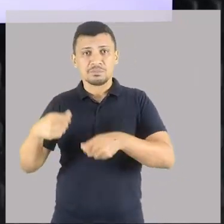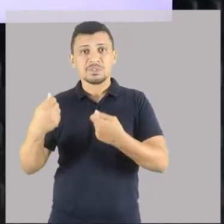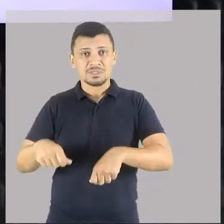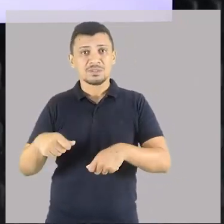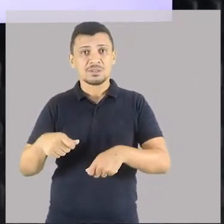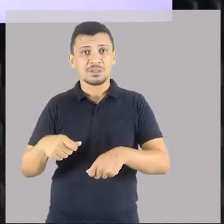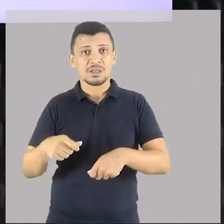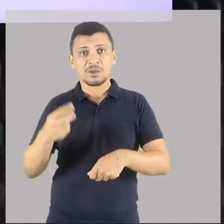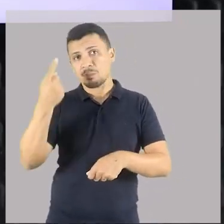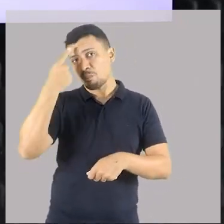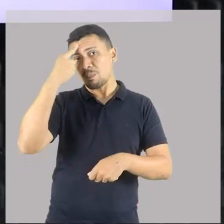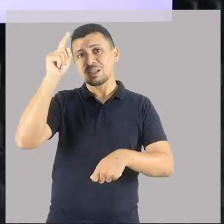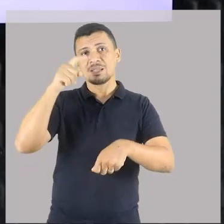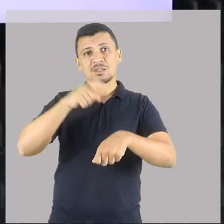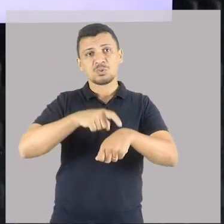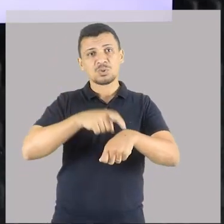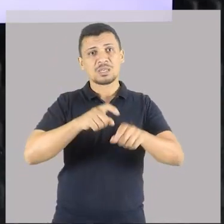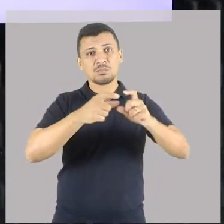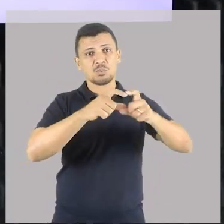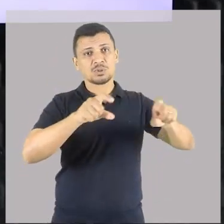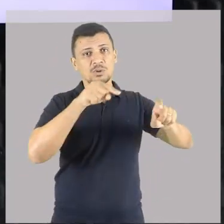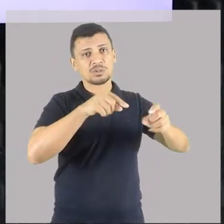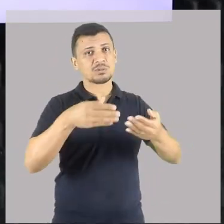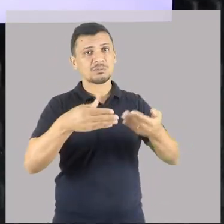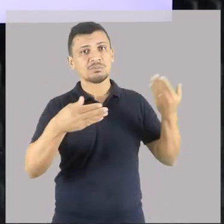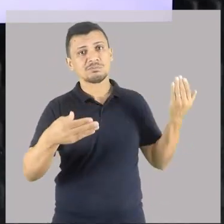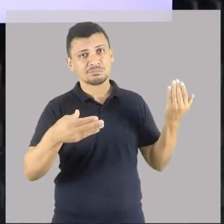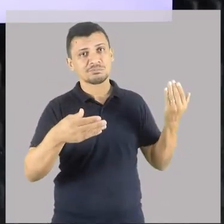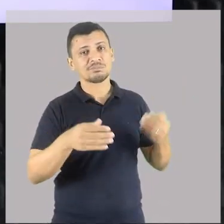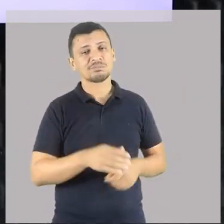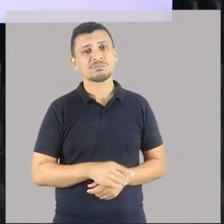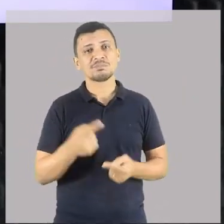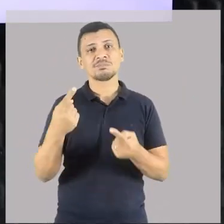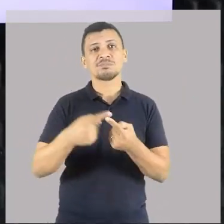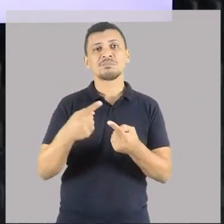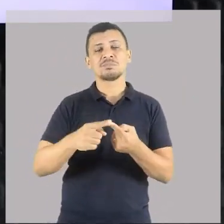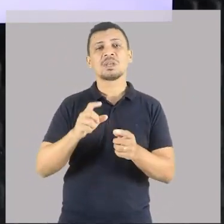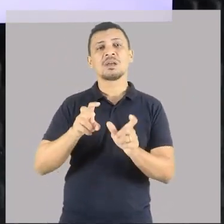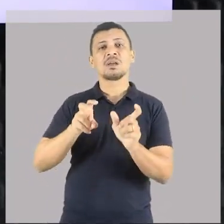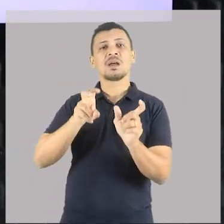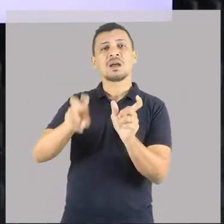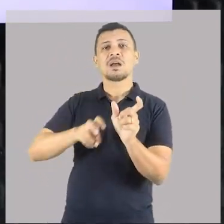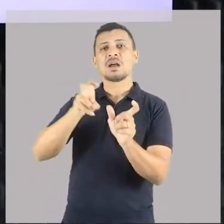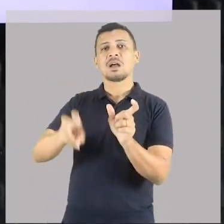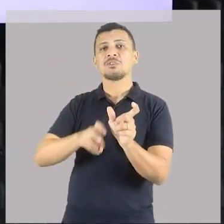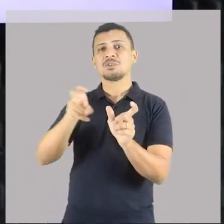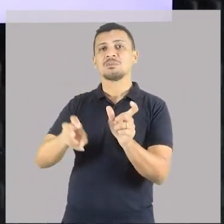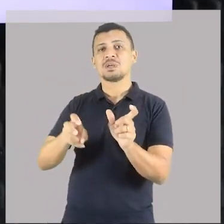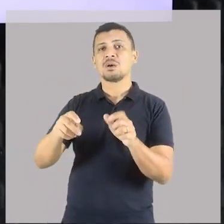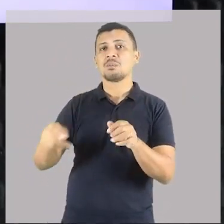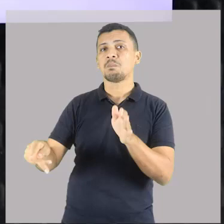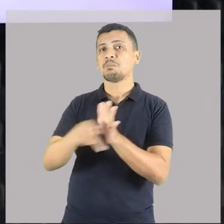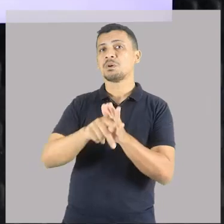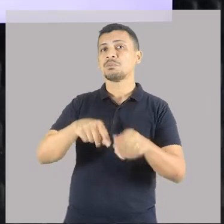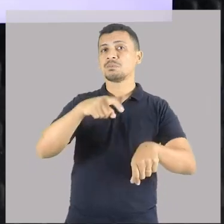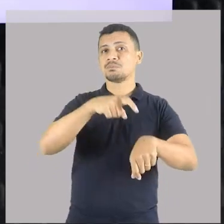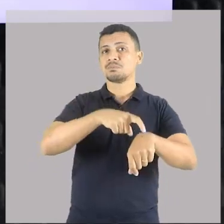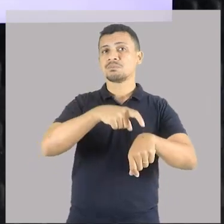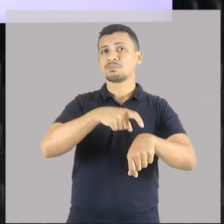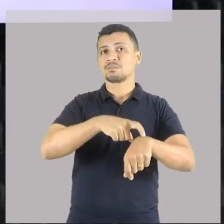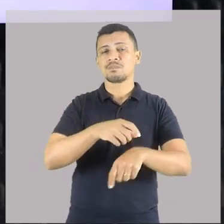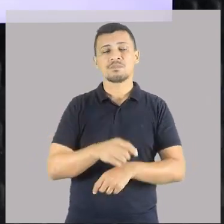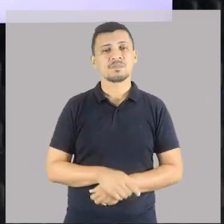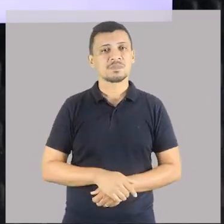ideia de tempo da oração anterior. Então, ela seria classificada como um adverbial temporal, certo? Se